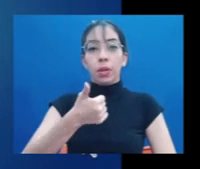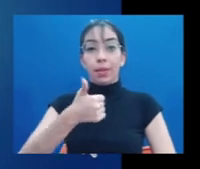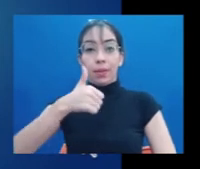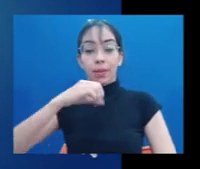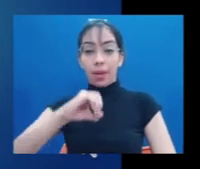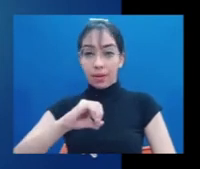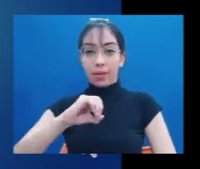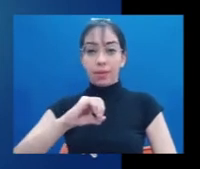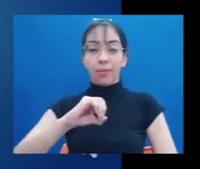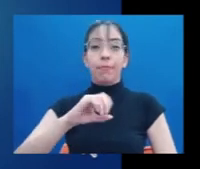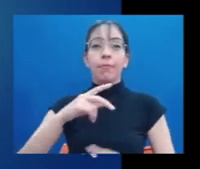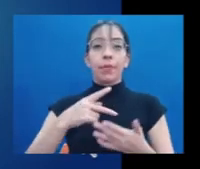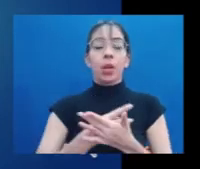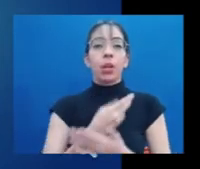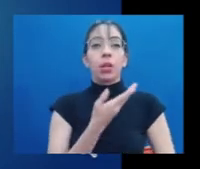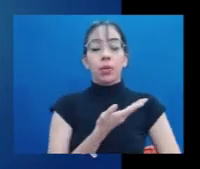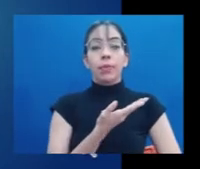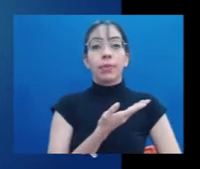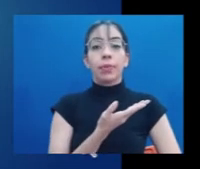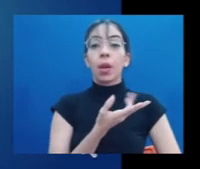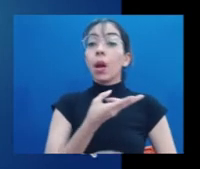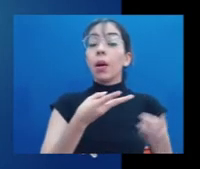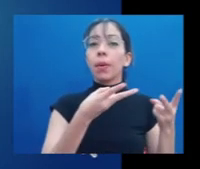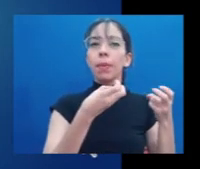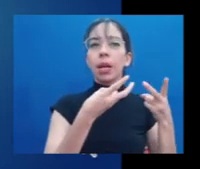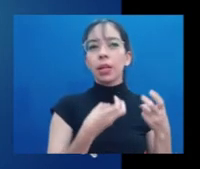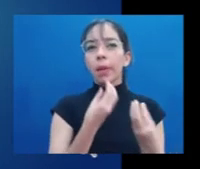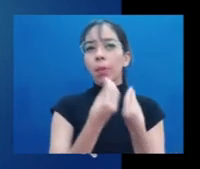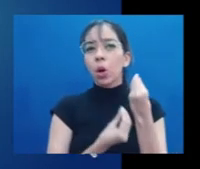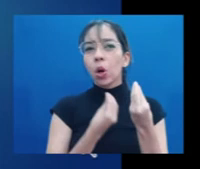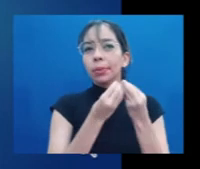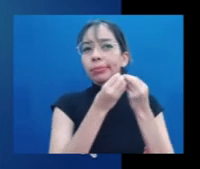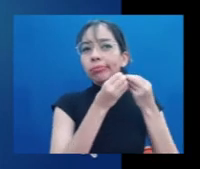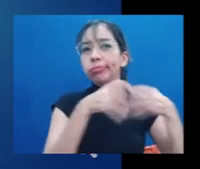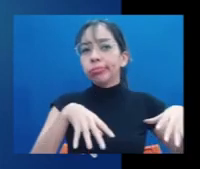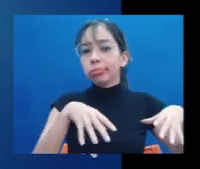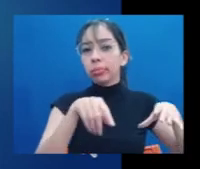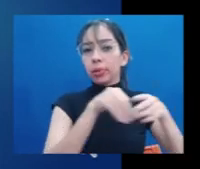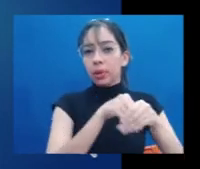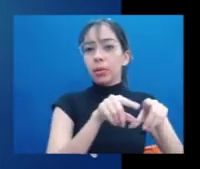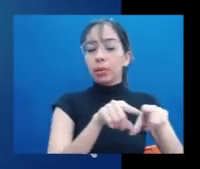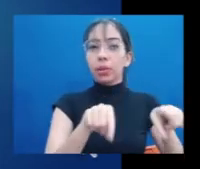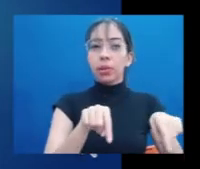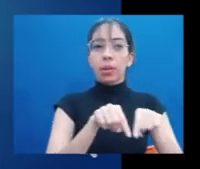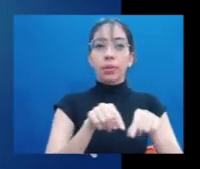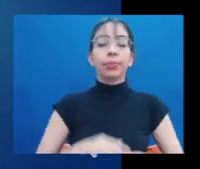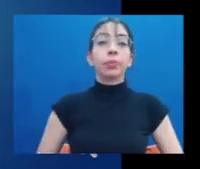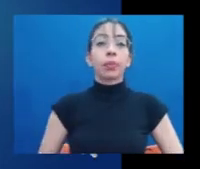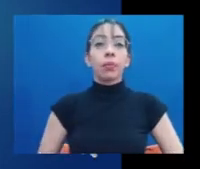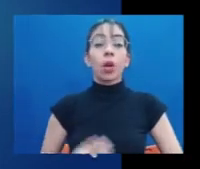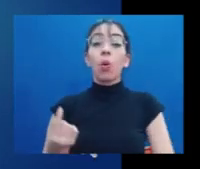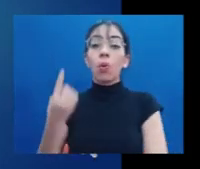o laboratório se encontrou depois do incêndio. Esse incêndio ocorreu em novembro de 2010, no campus Pampulha,